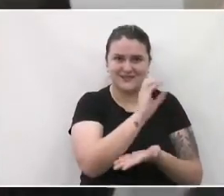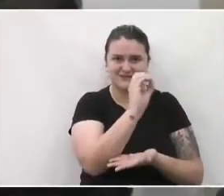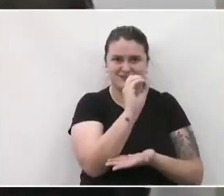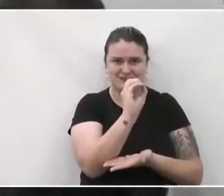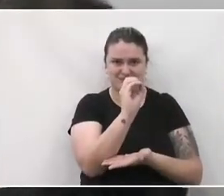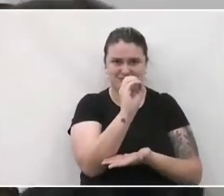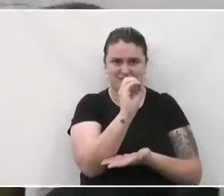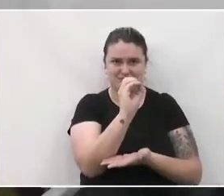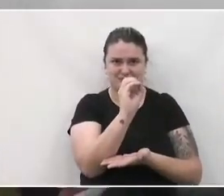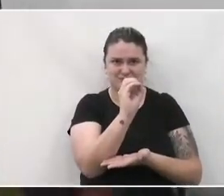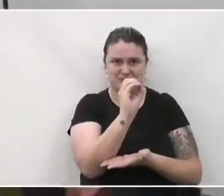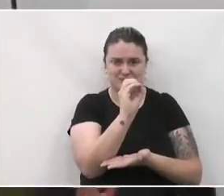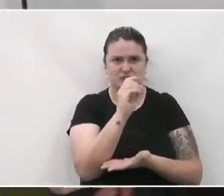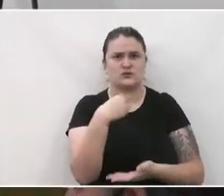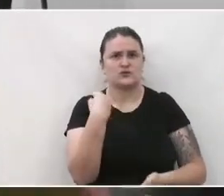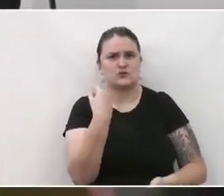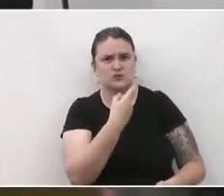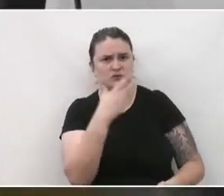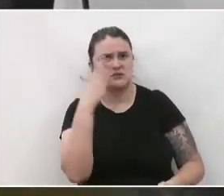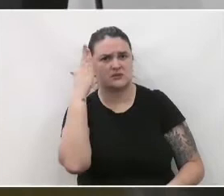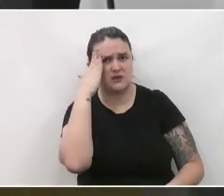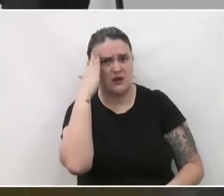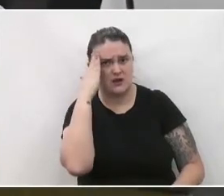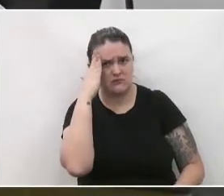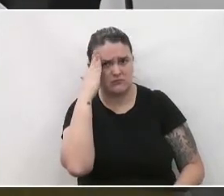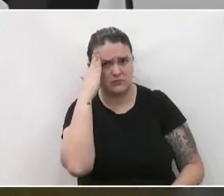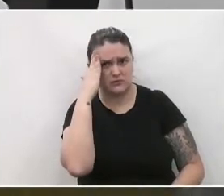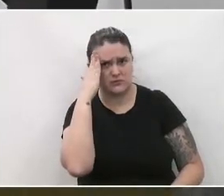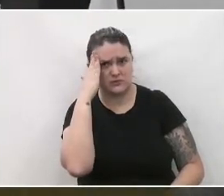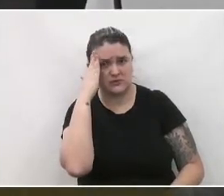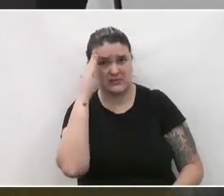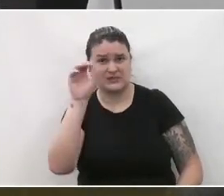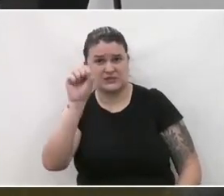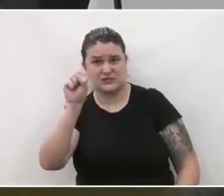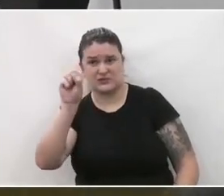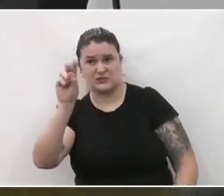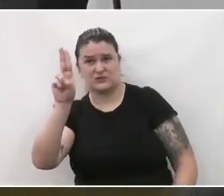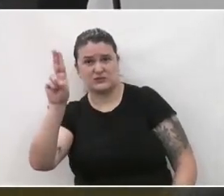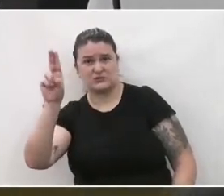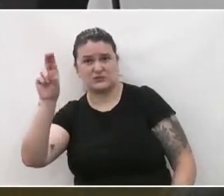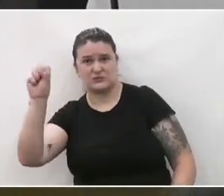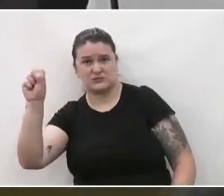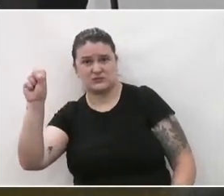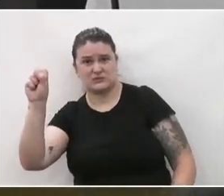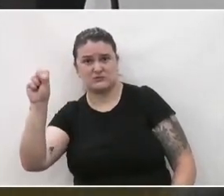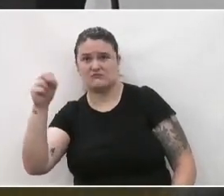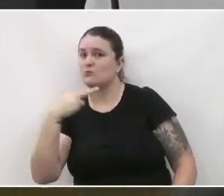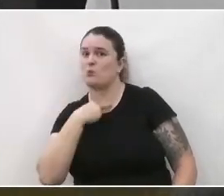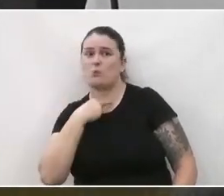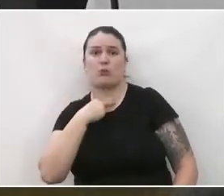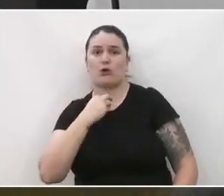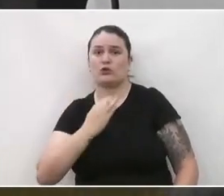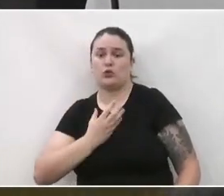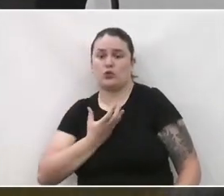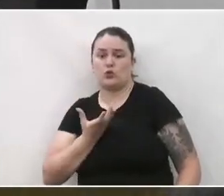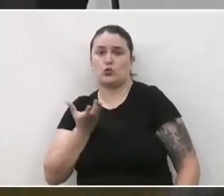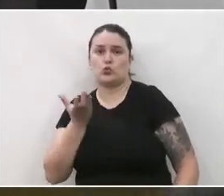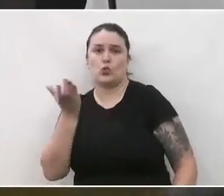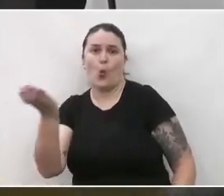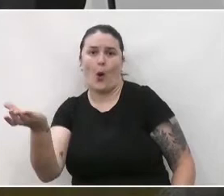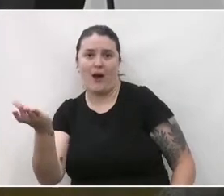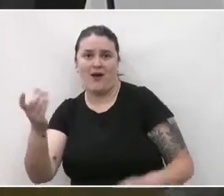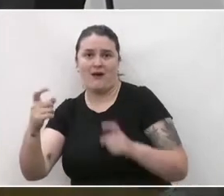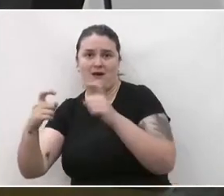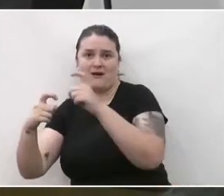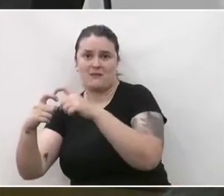zero. Nós sabemos que pelo SUS nós não podemos ter doação de medicação para a